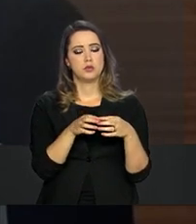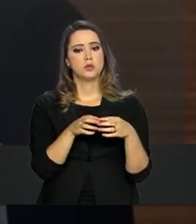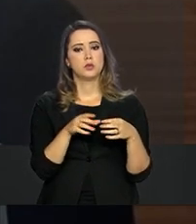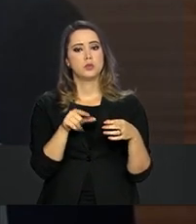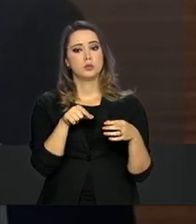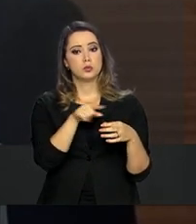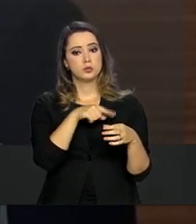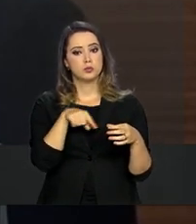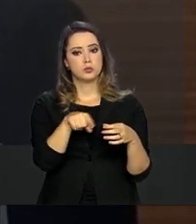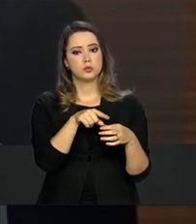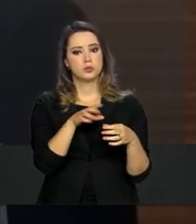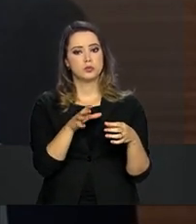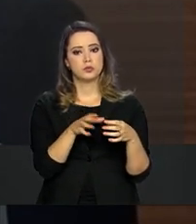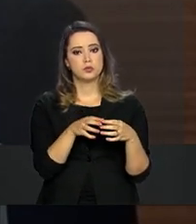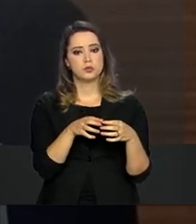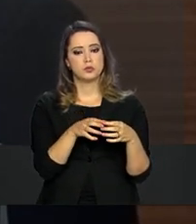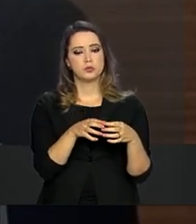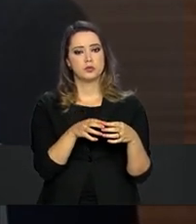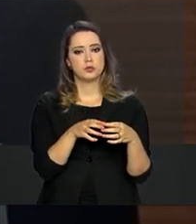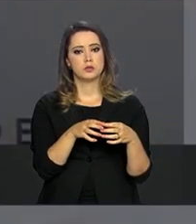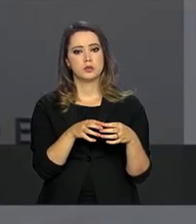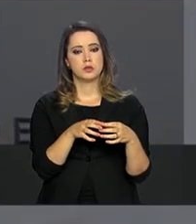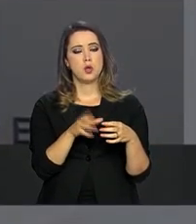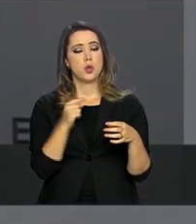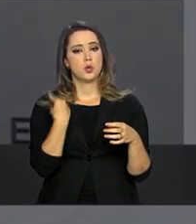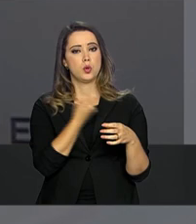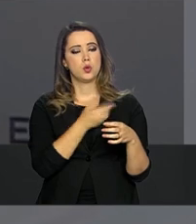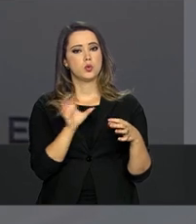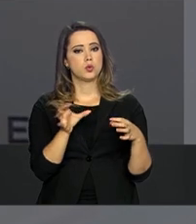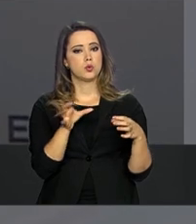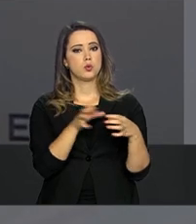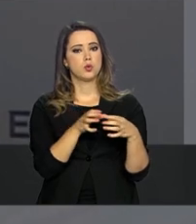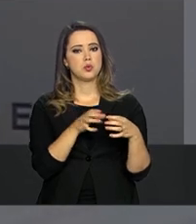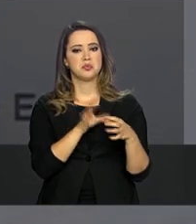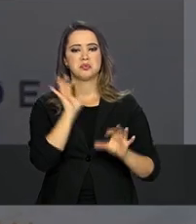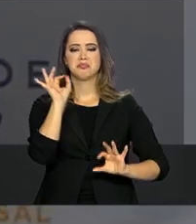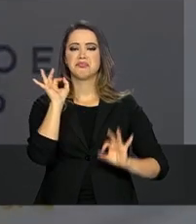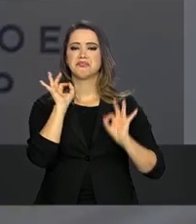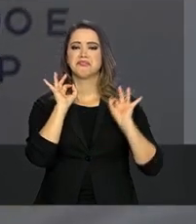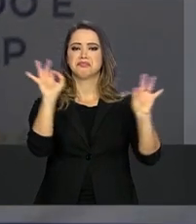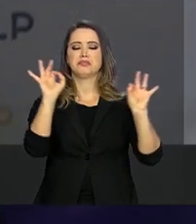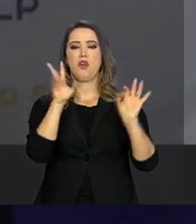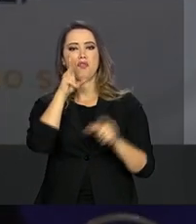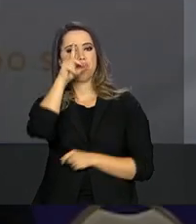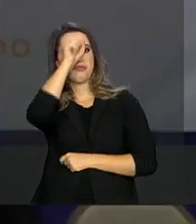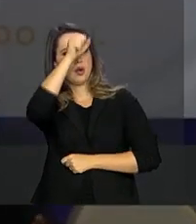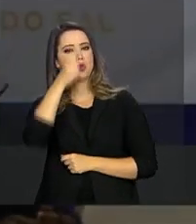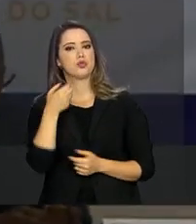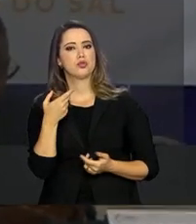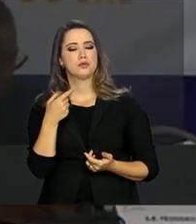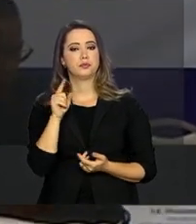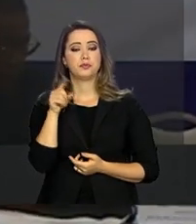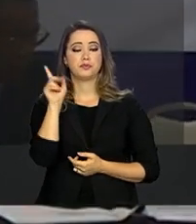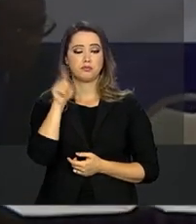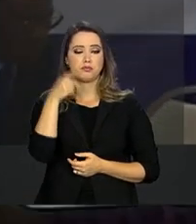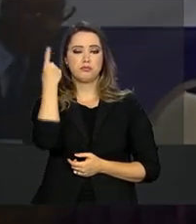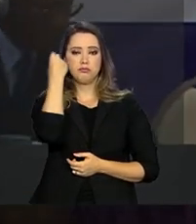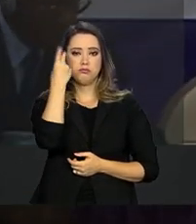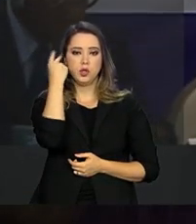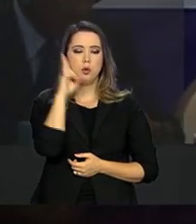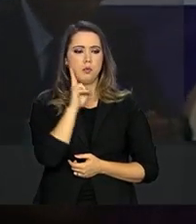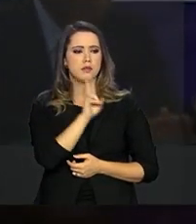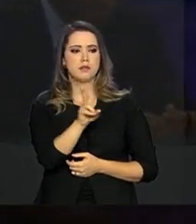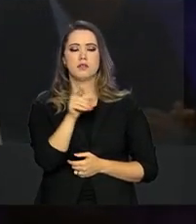marcelo rebelo de sousa antónio costa nós somos um furo de extraordinário rigor que naturalmente pelo que se vê aqui